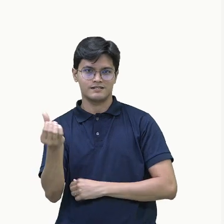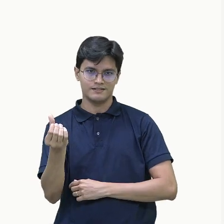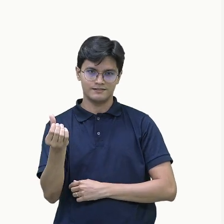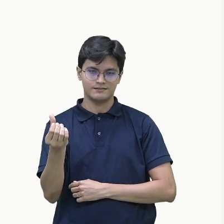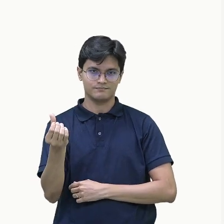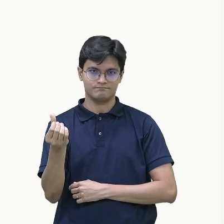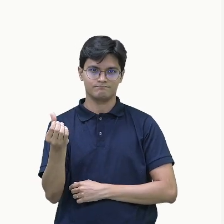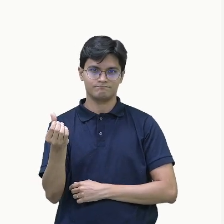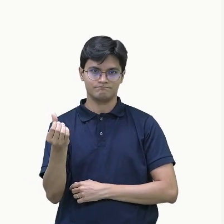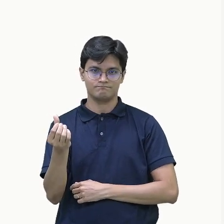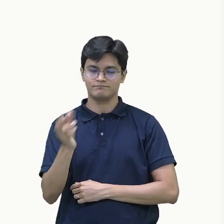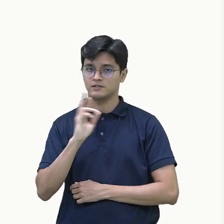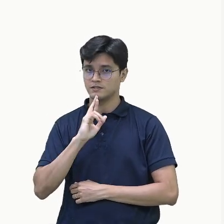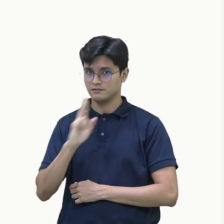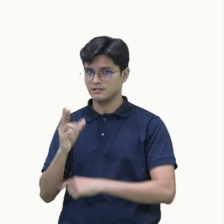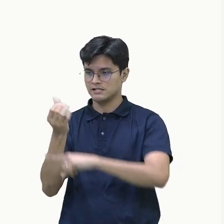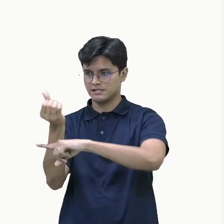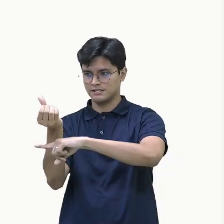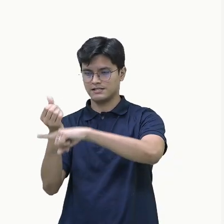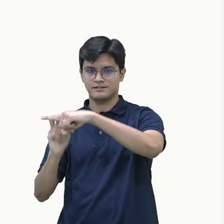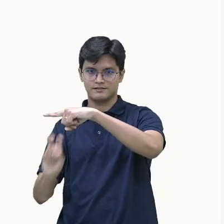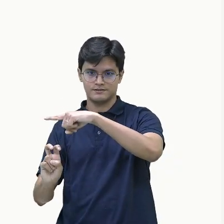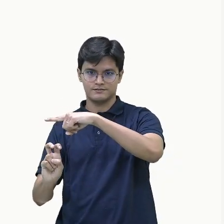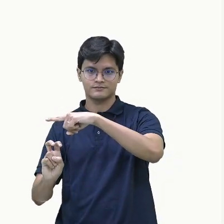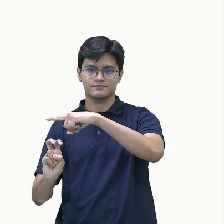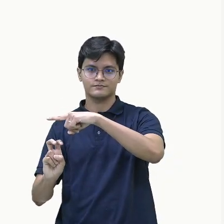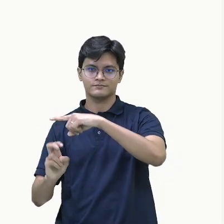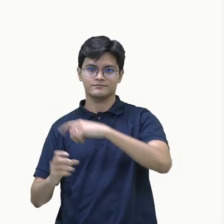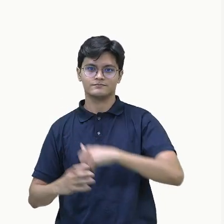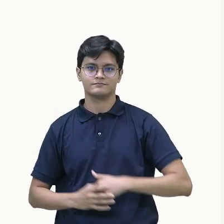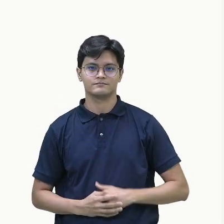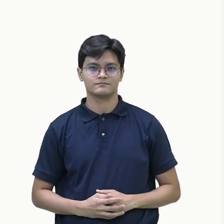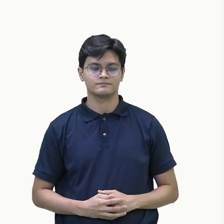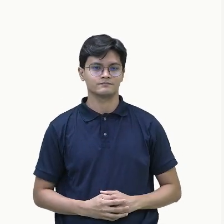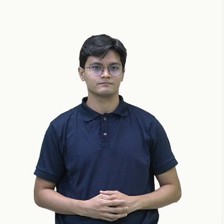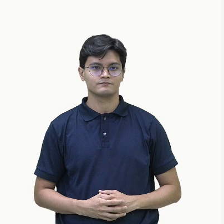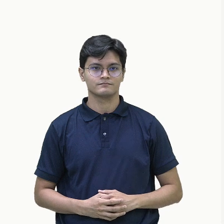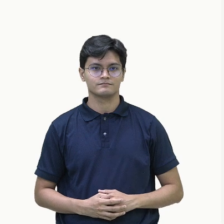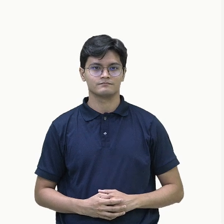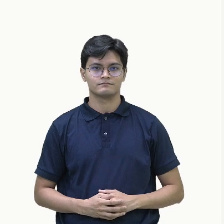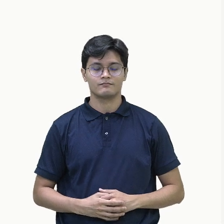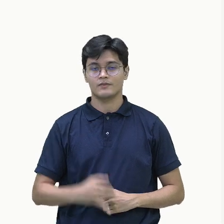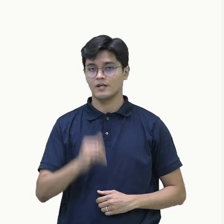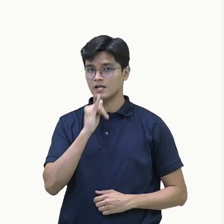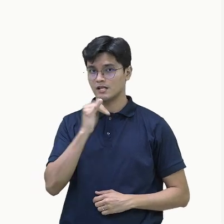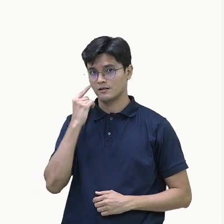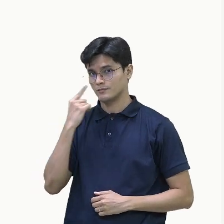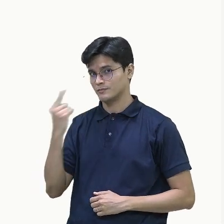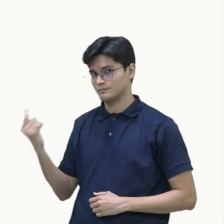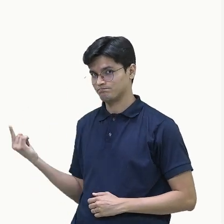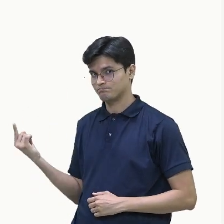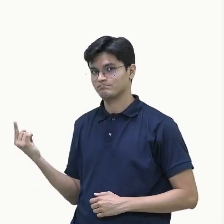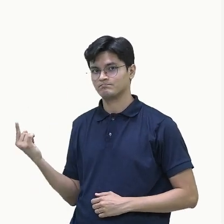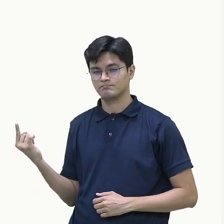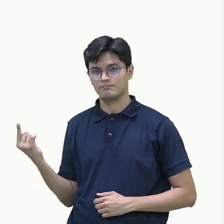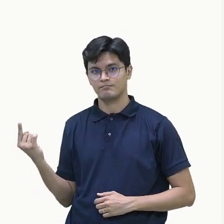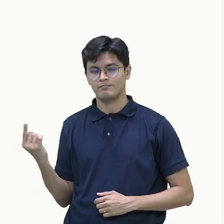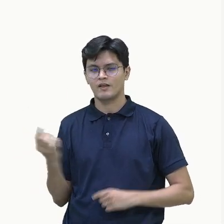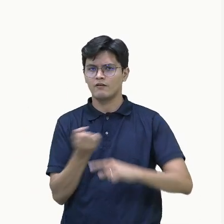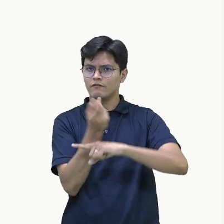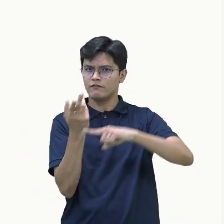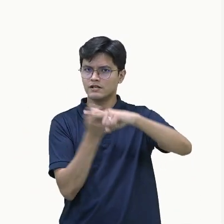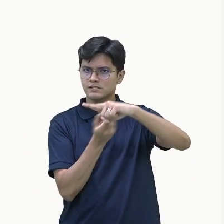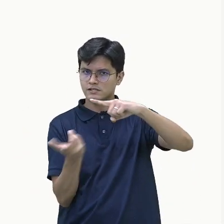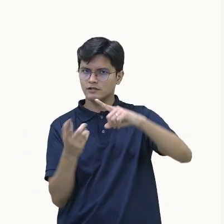6 quintos. E aqui, ó, eu tenho o exemplo de uma fração imprópria. Quando que